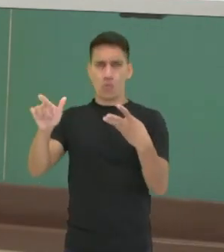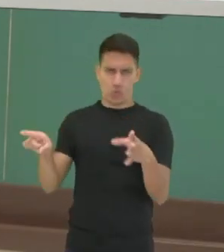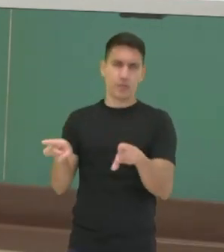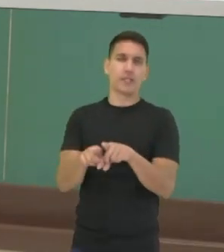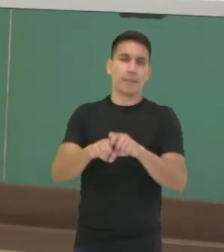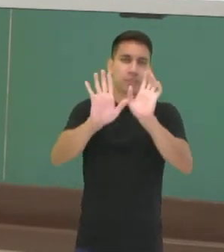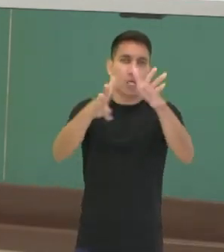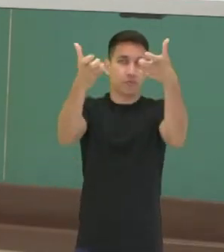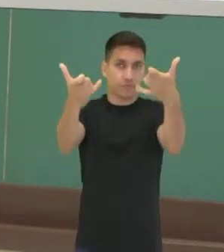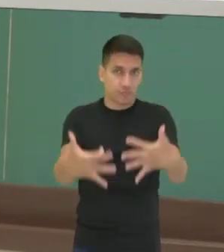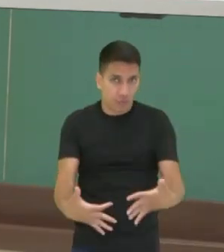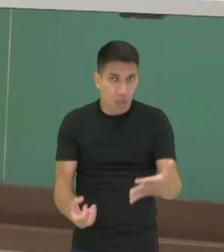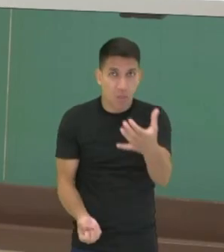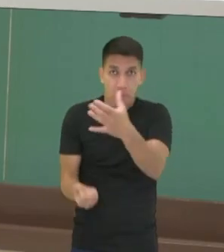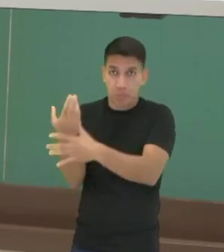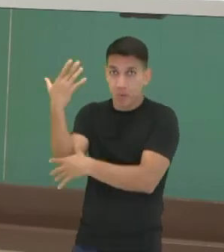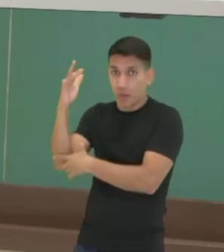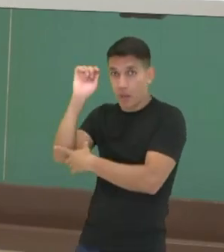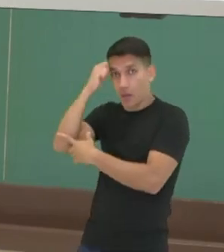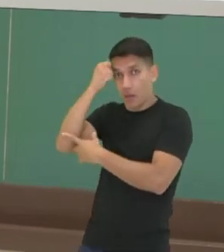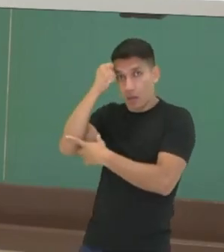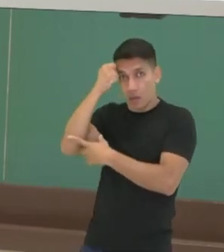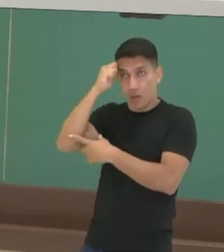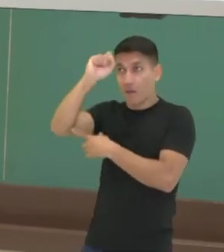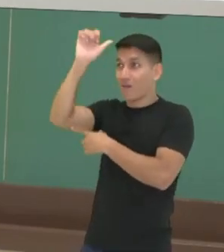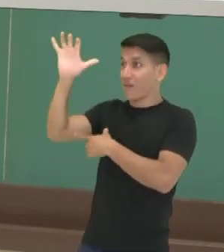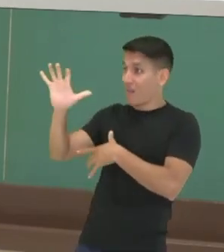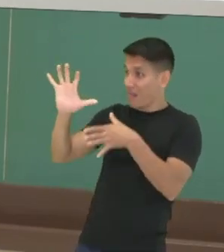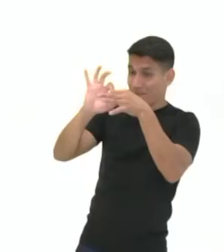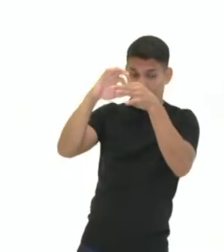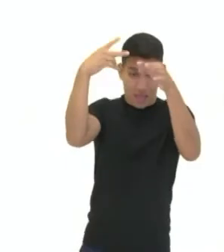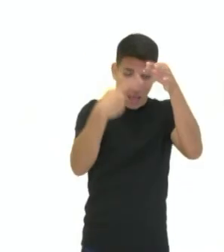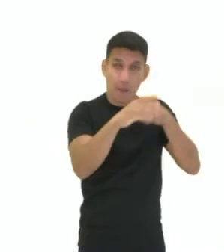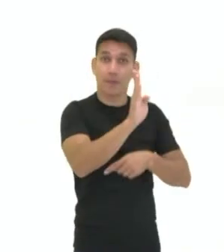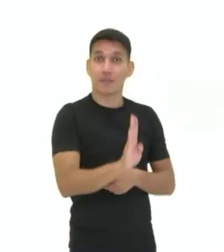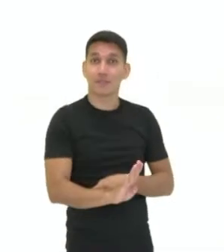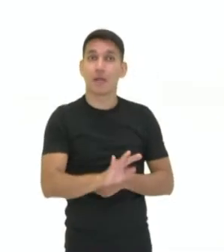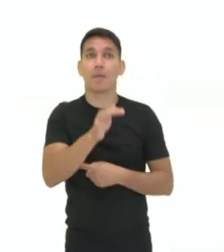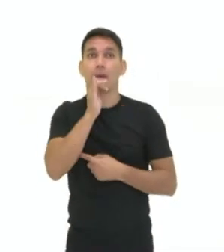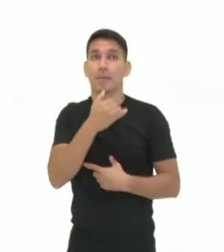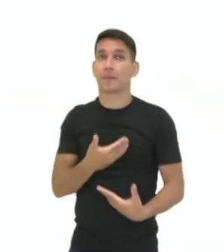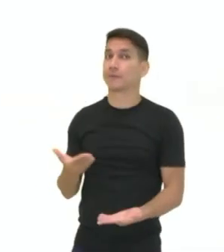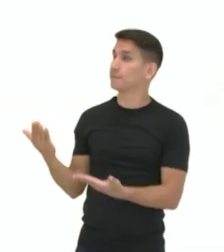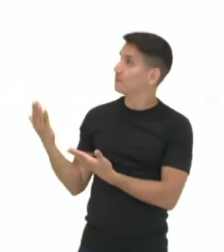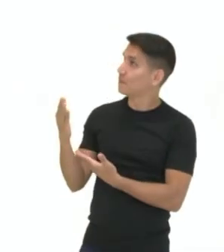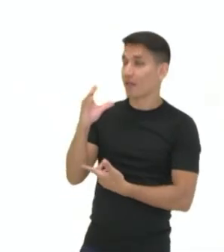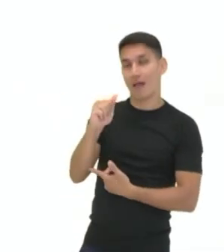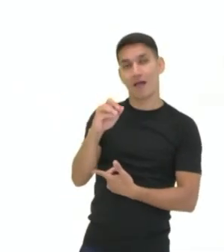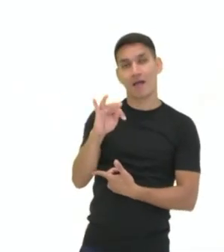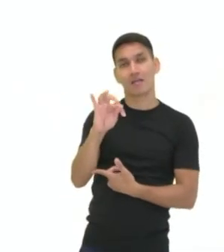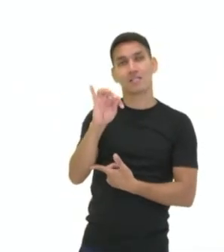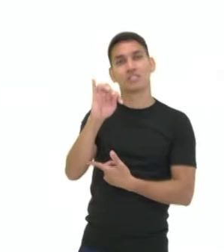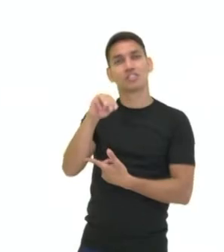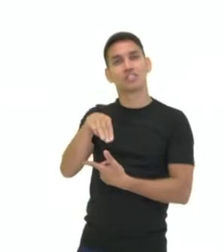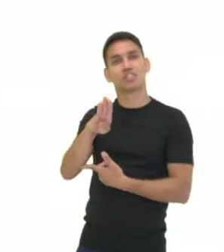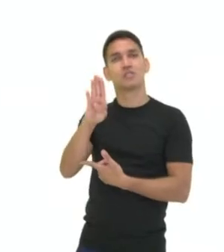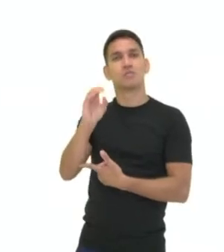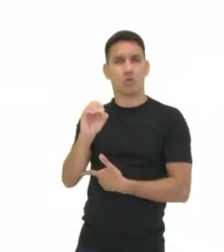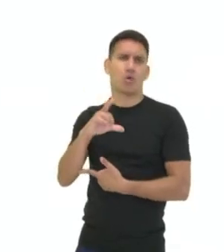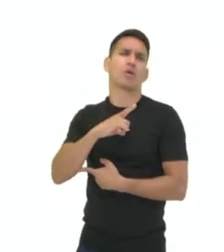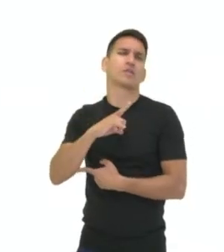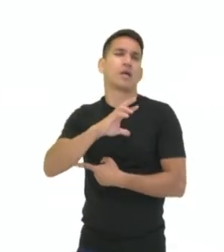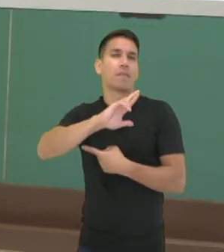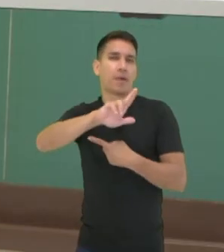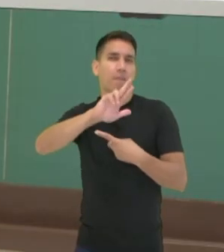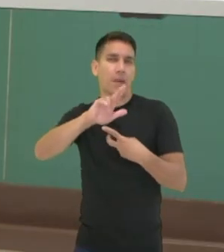religiões de origem afro-brasileira. Um exemplo é a Jurema Sagrada ou Catimbó. Assim como tem o Santo Daime,